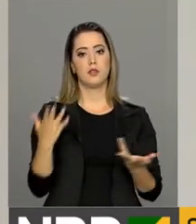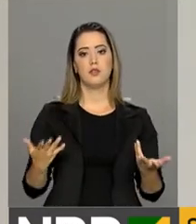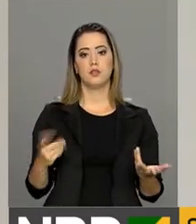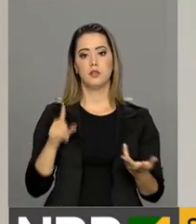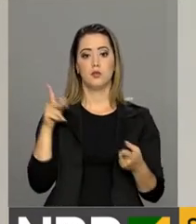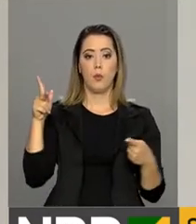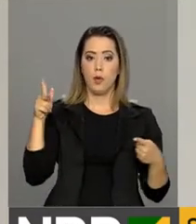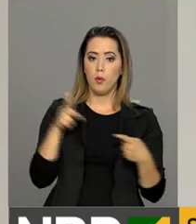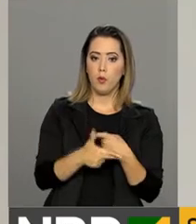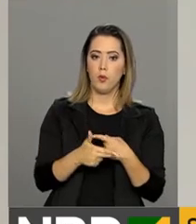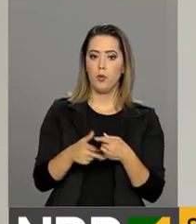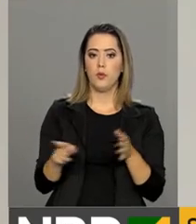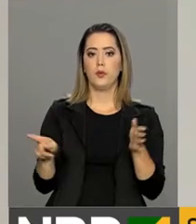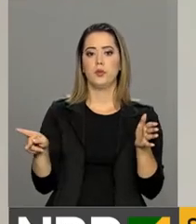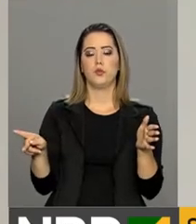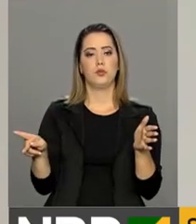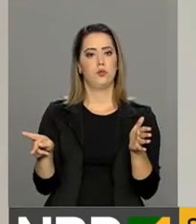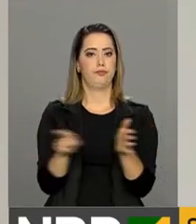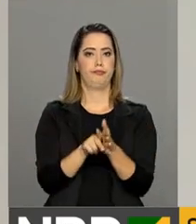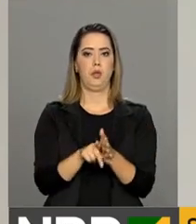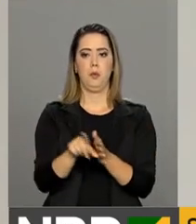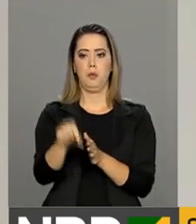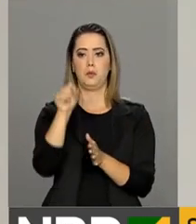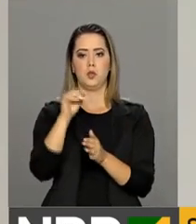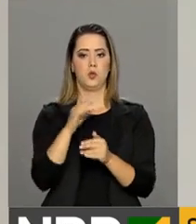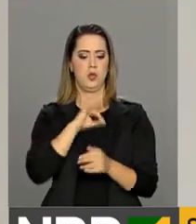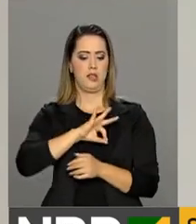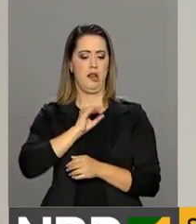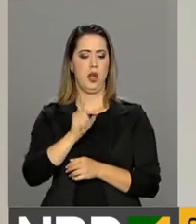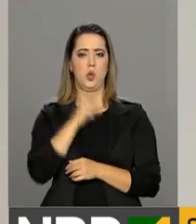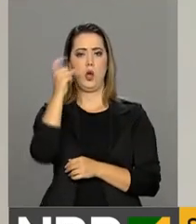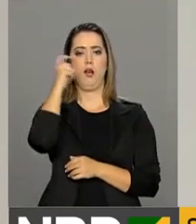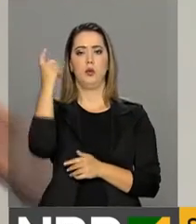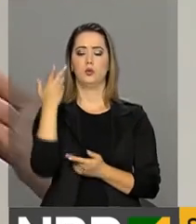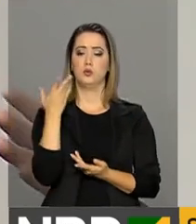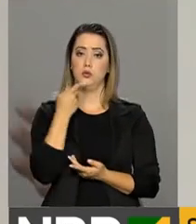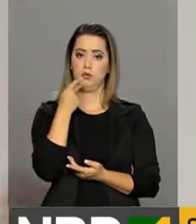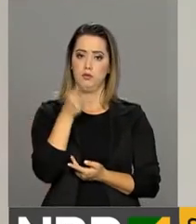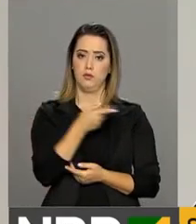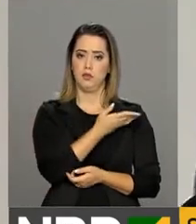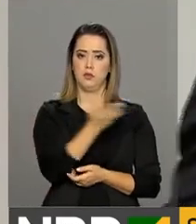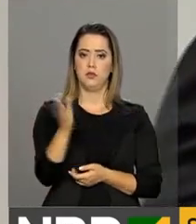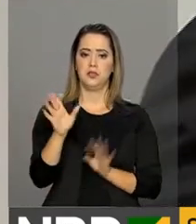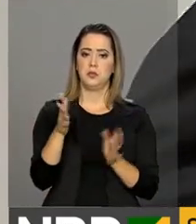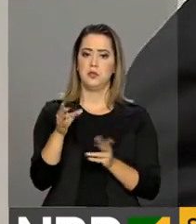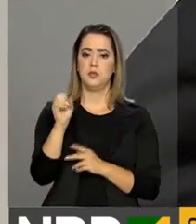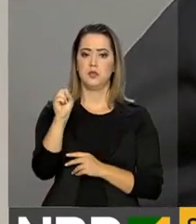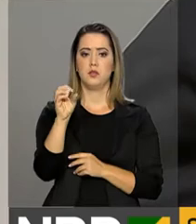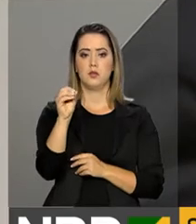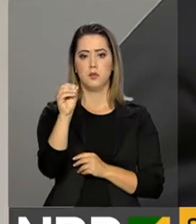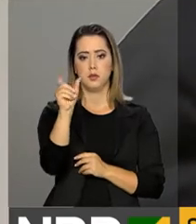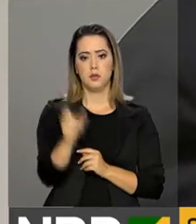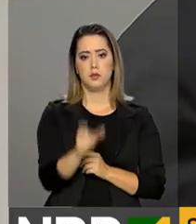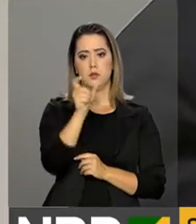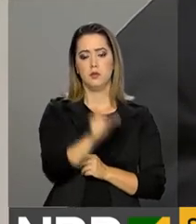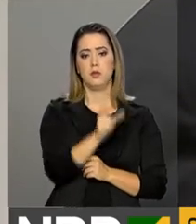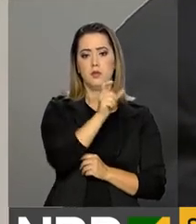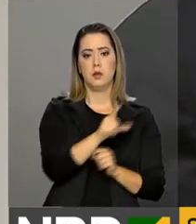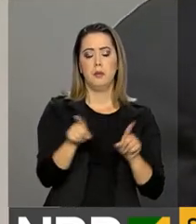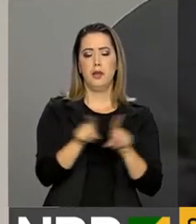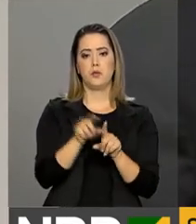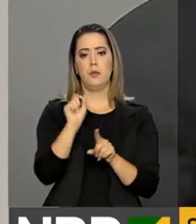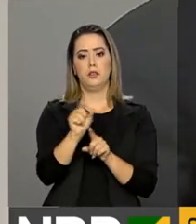corte dos privilégios e eu digo isso aqui porque aqui há no mínimo 800 pessoas pelo menos a